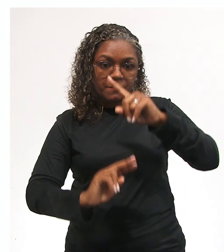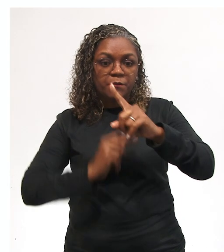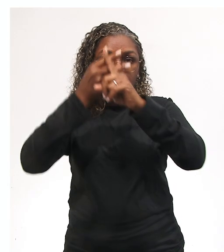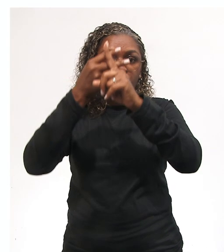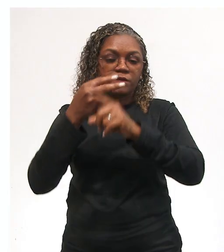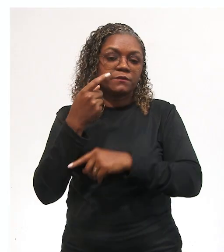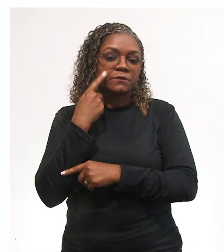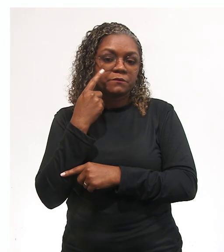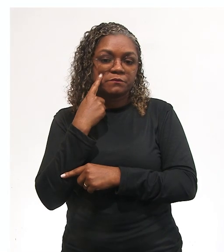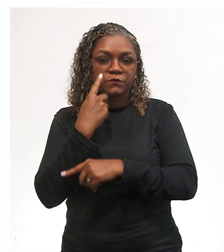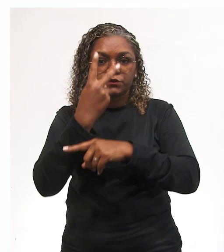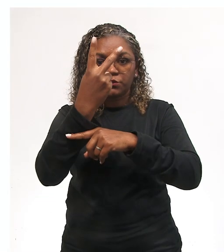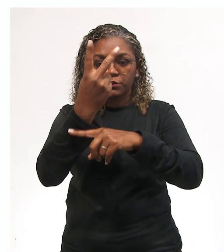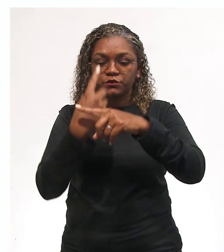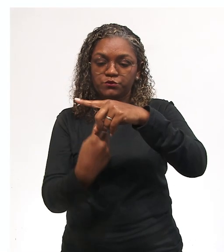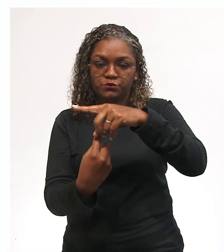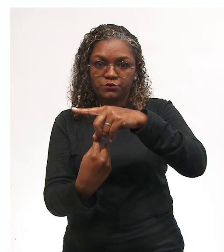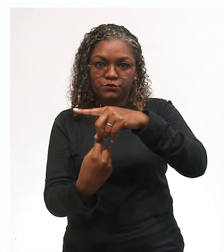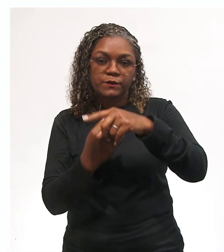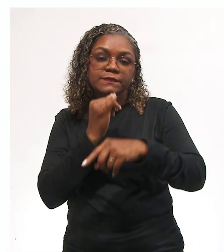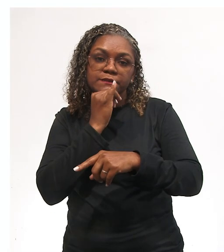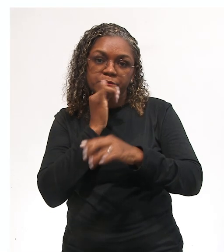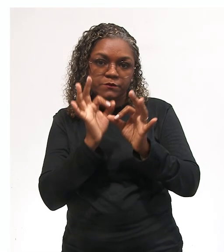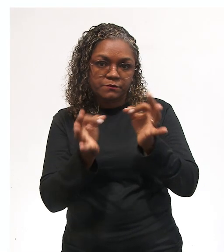2 sobre 1